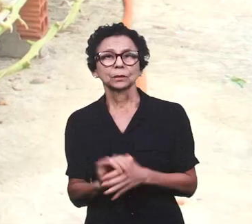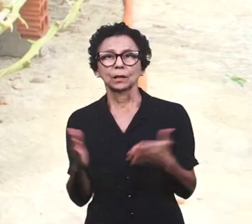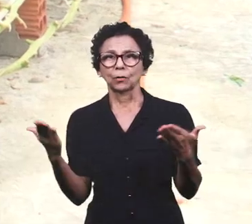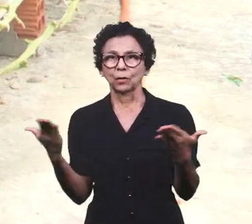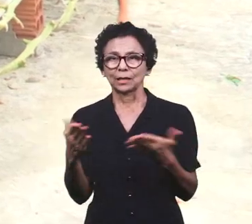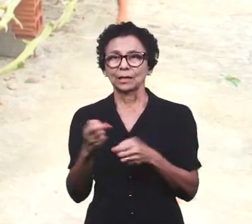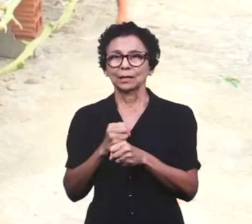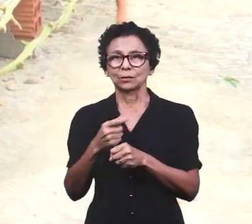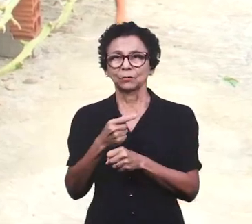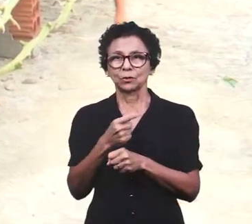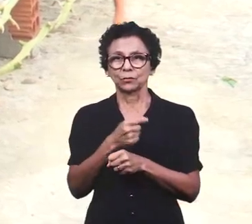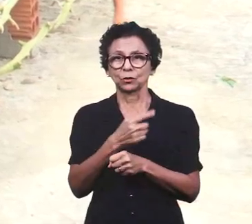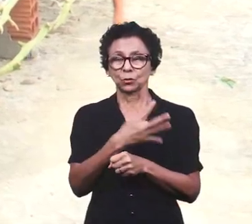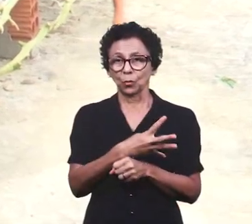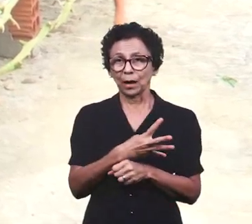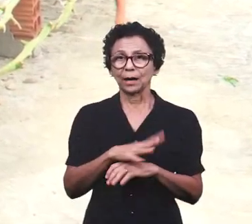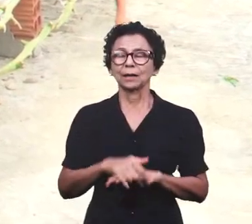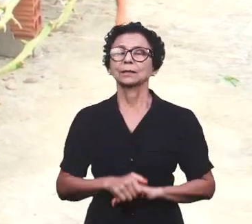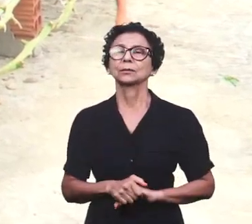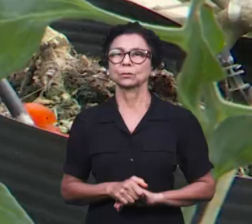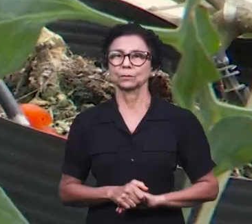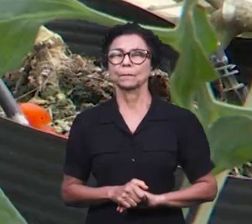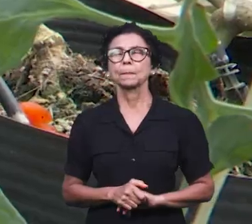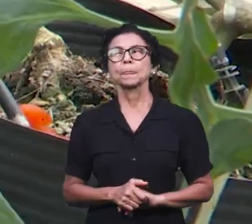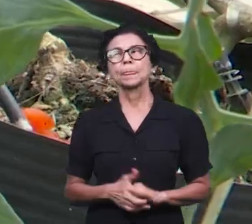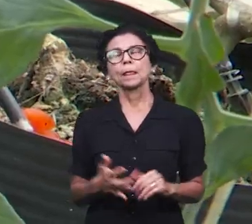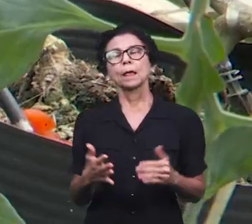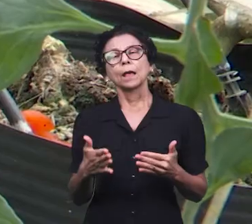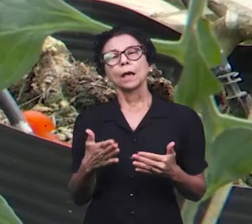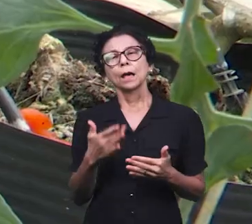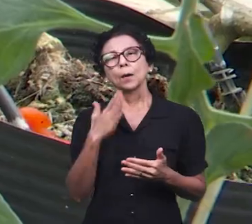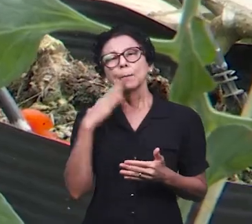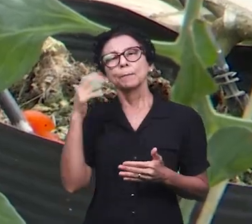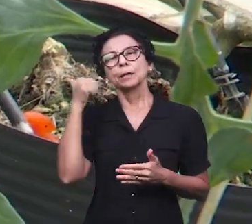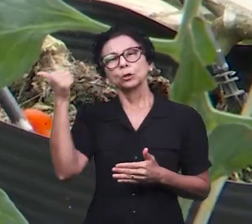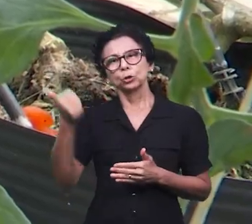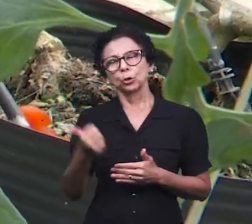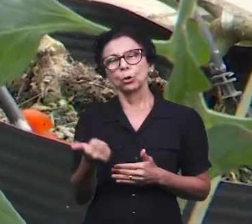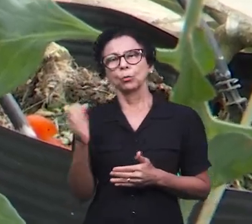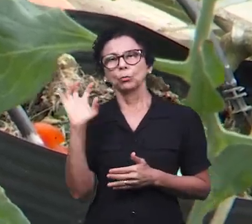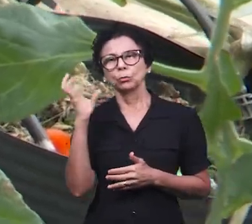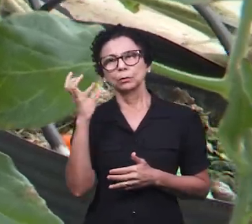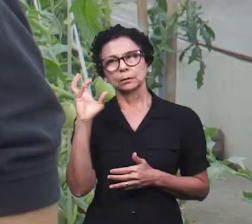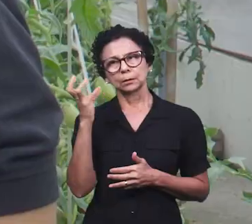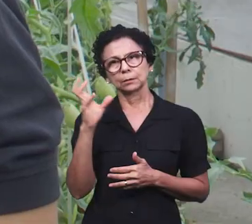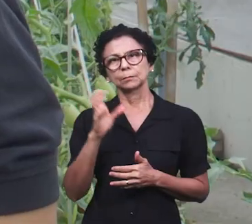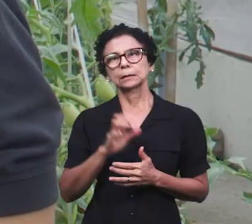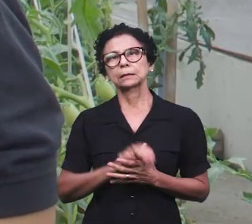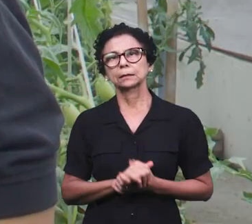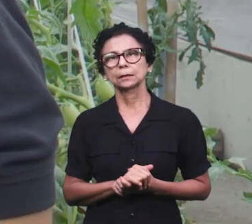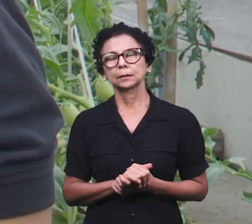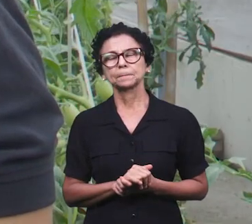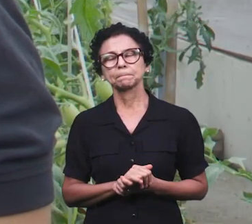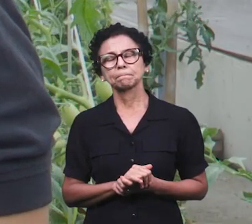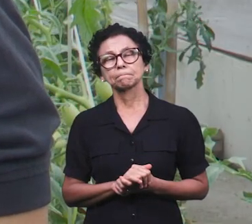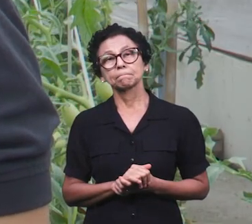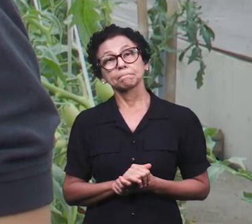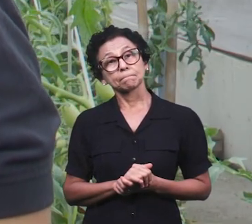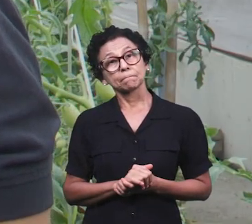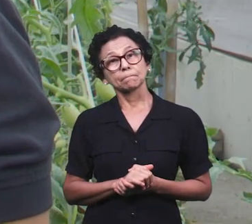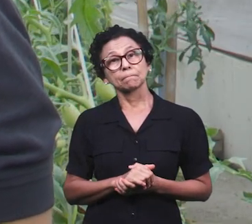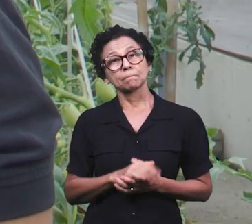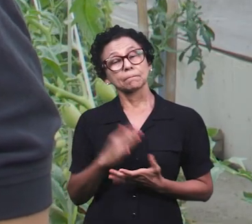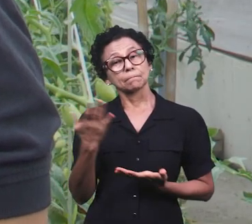Chega aqui dentro, chega até 42 graus no verão. O próximo ano, a gente espera que normalize, né? Não há previsão de El Niño,